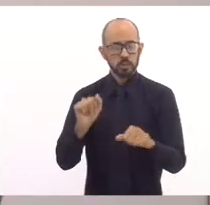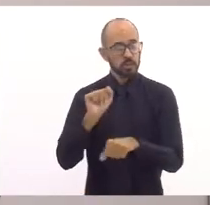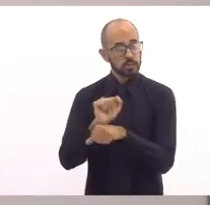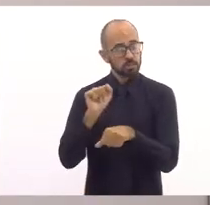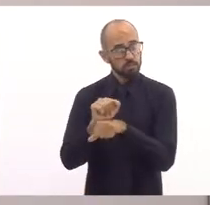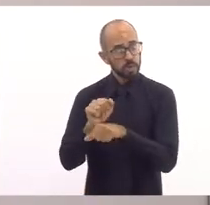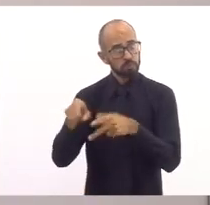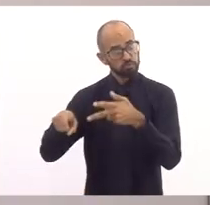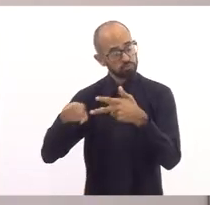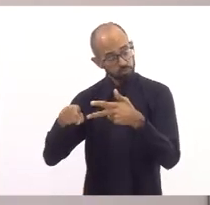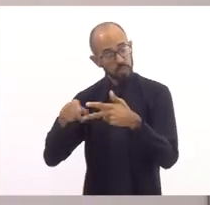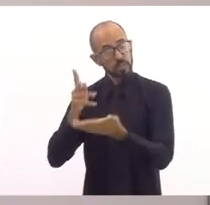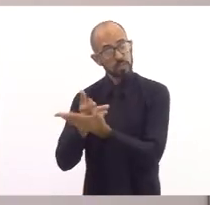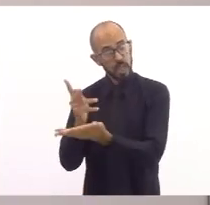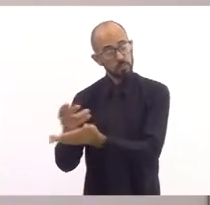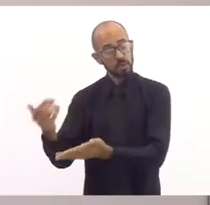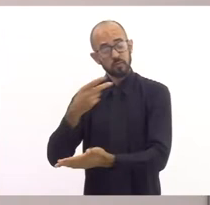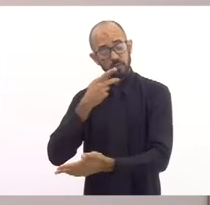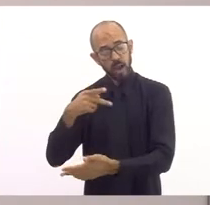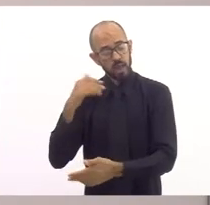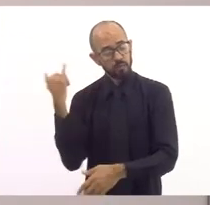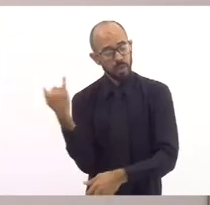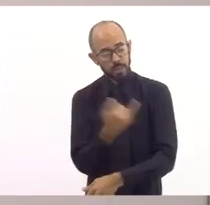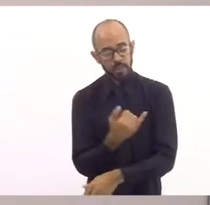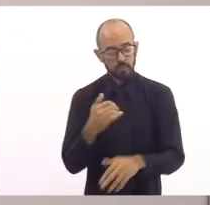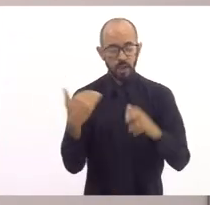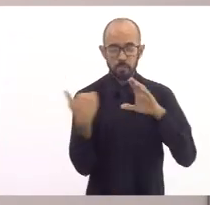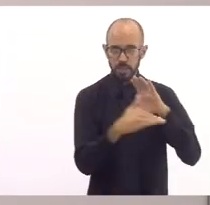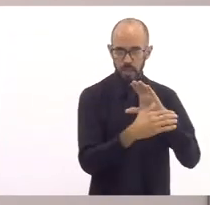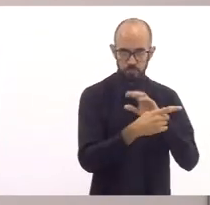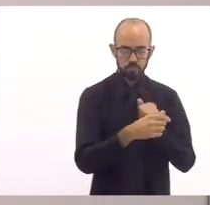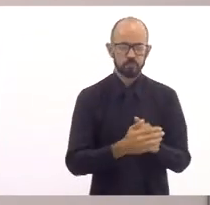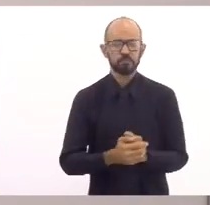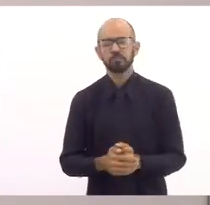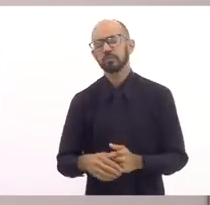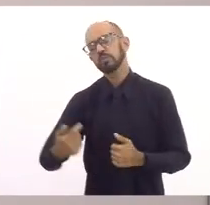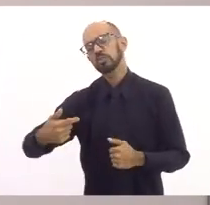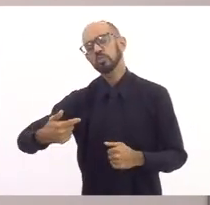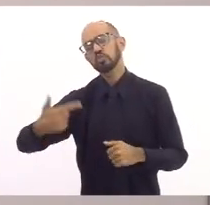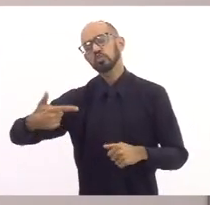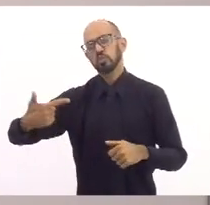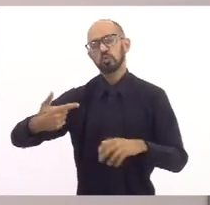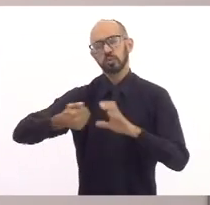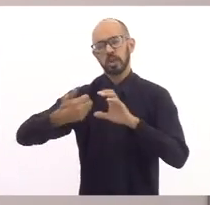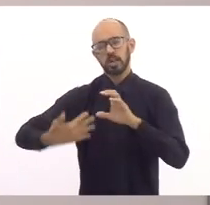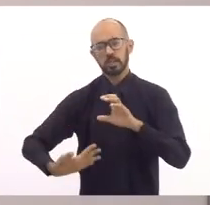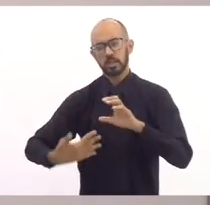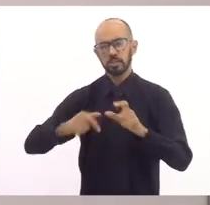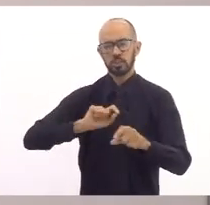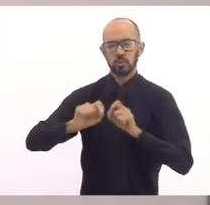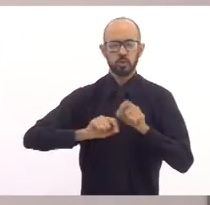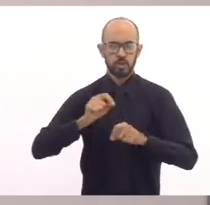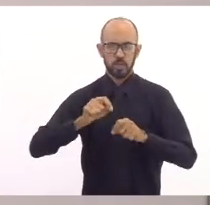mandar. Bom, esse é o primeiro aspecto. Segundo aspecto é que